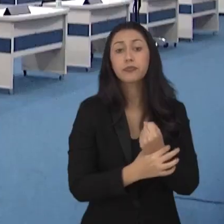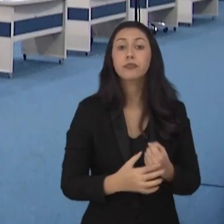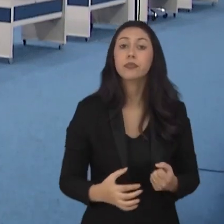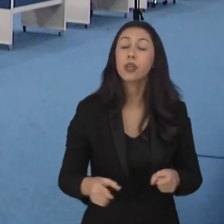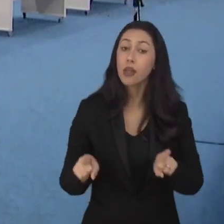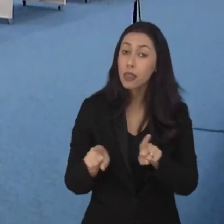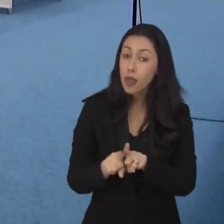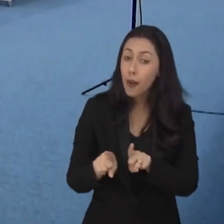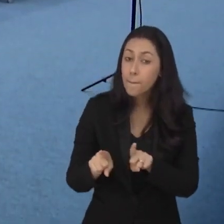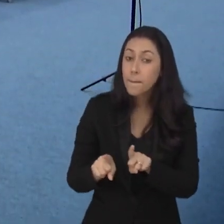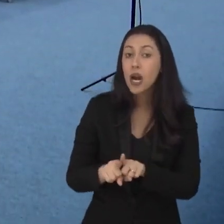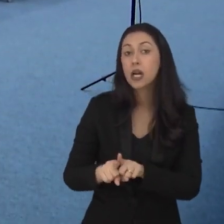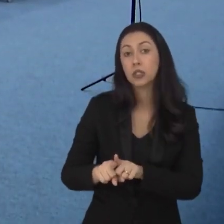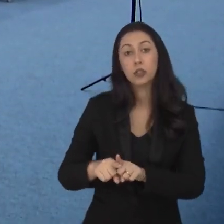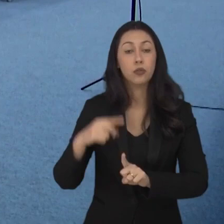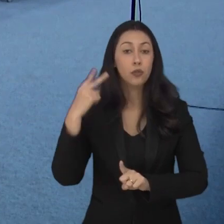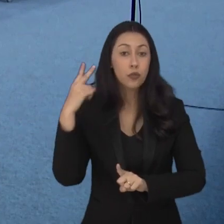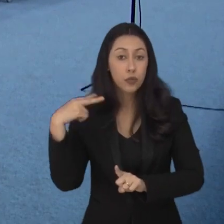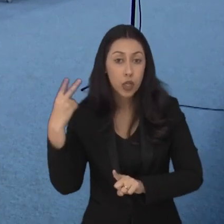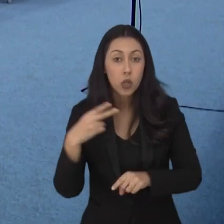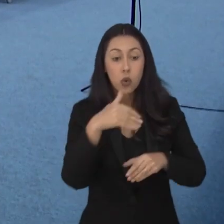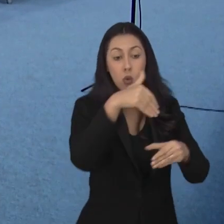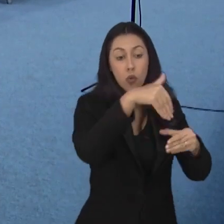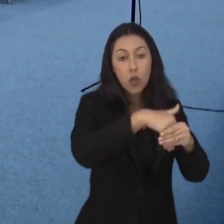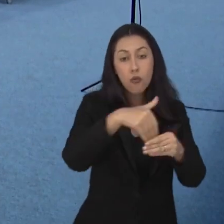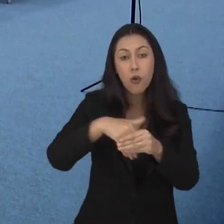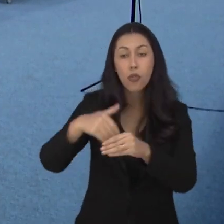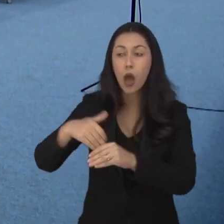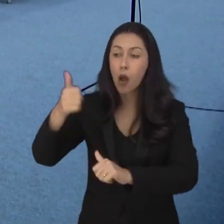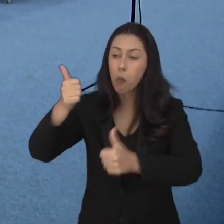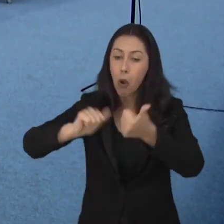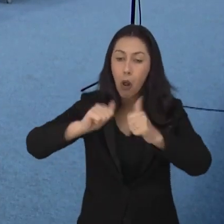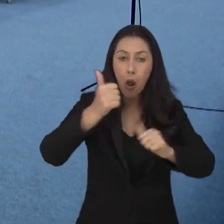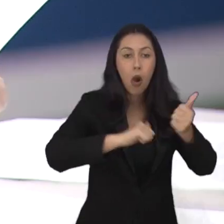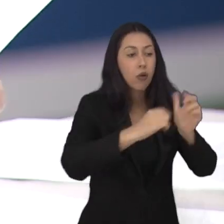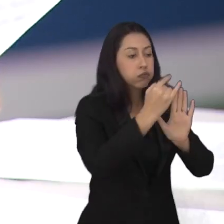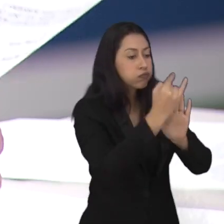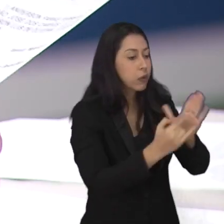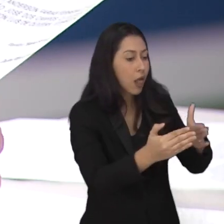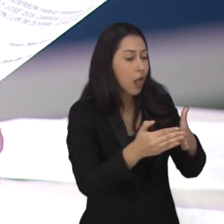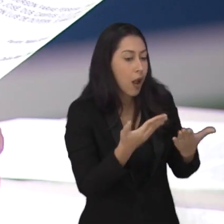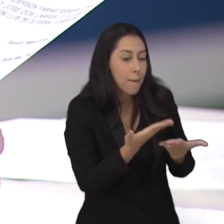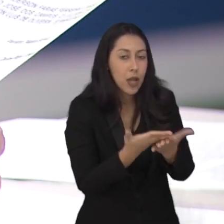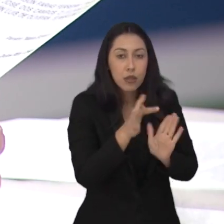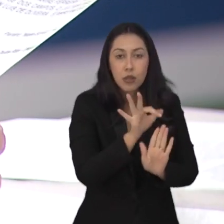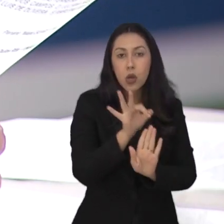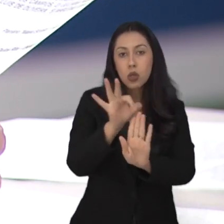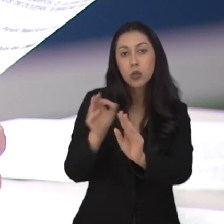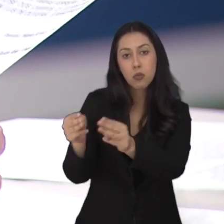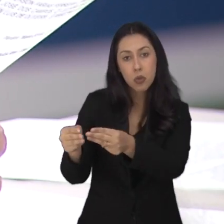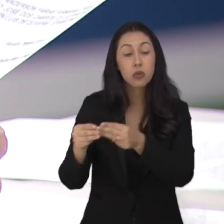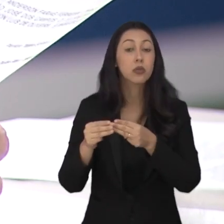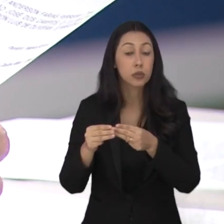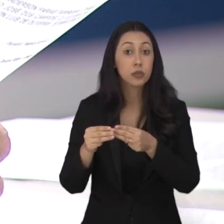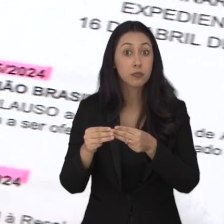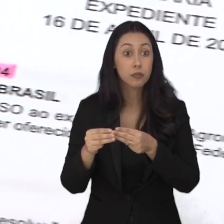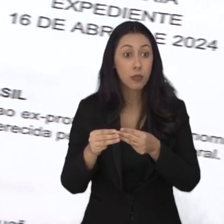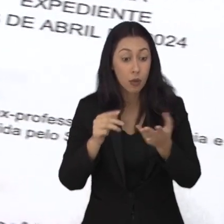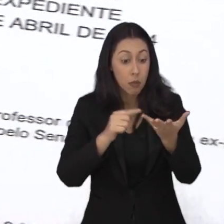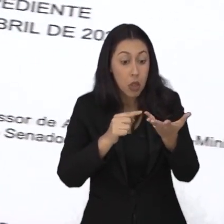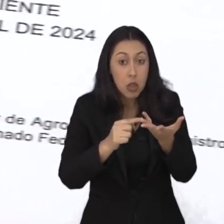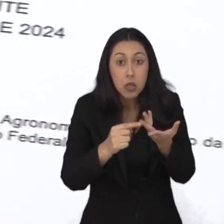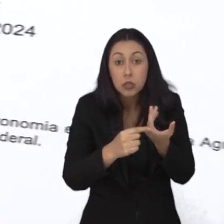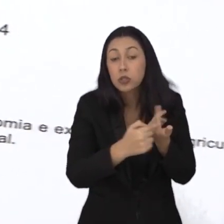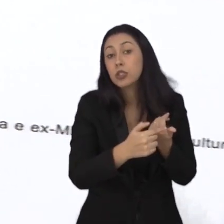população. Ainda durante a sessão, os parlamentares apreciaram uma série de documentos entre requerimentos, indicações e moções.